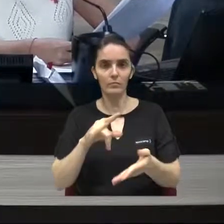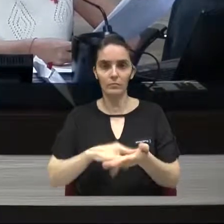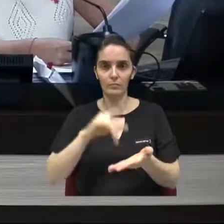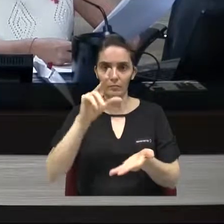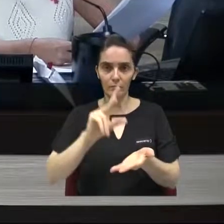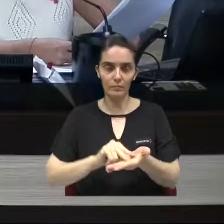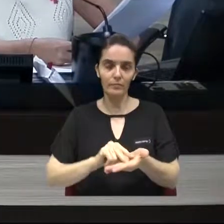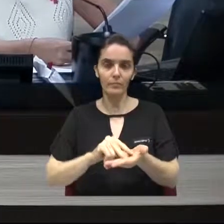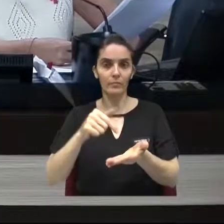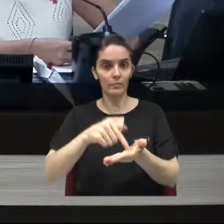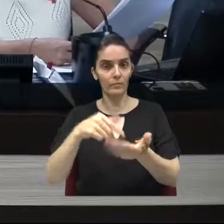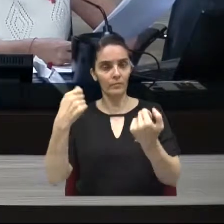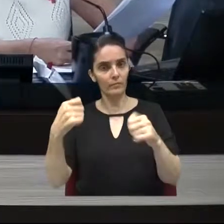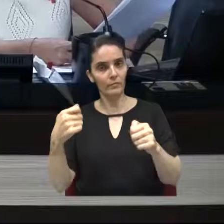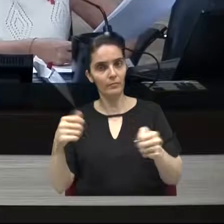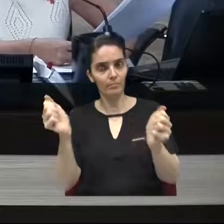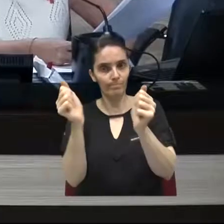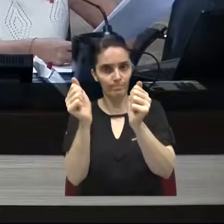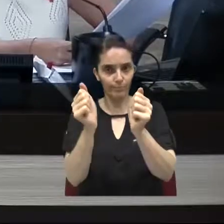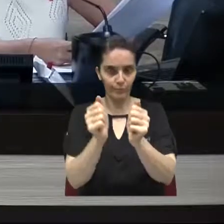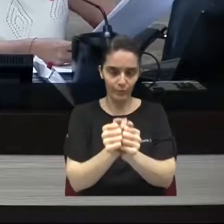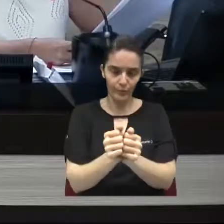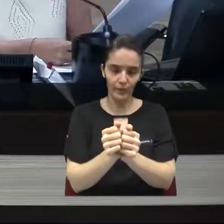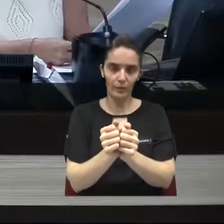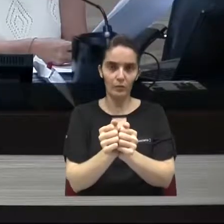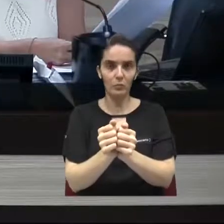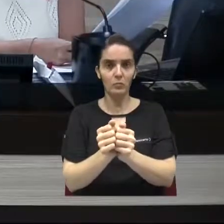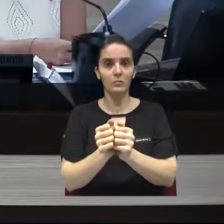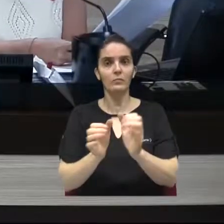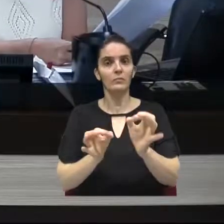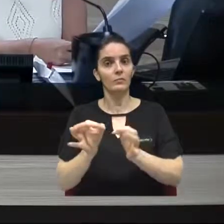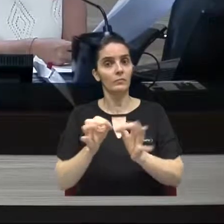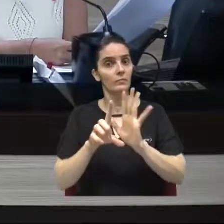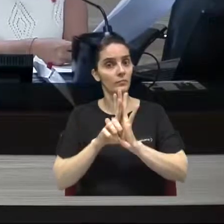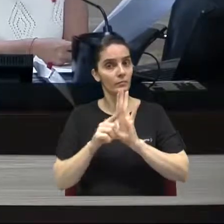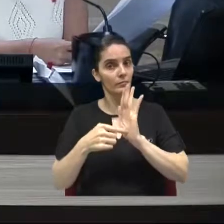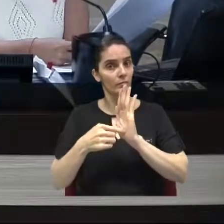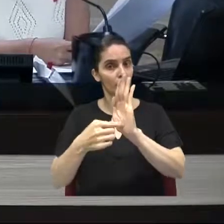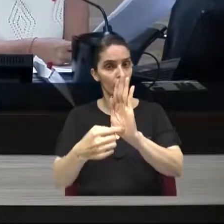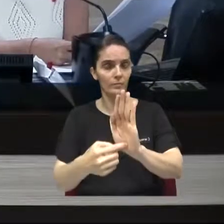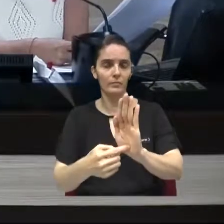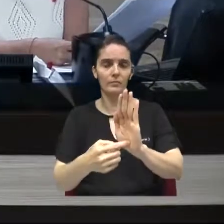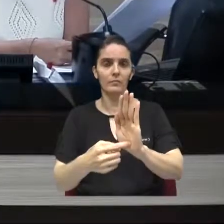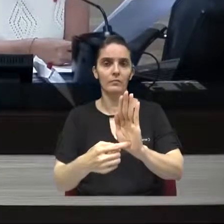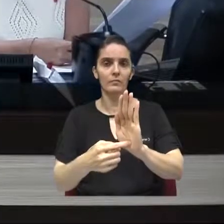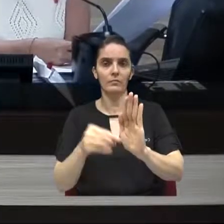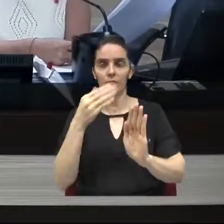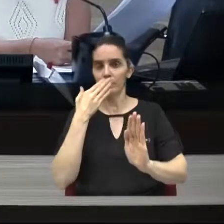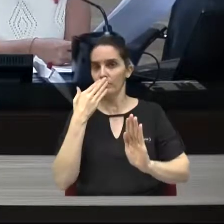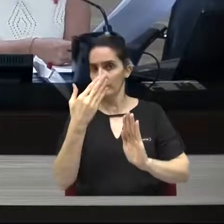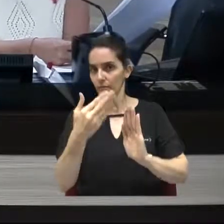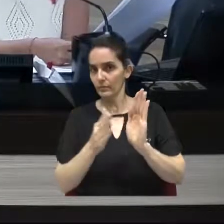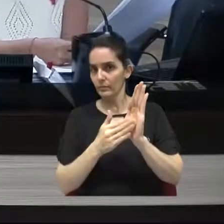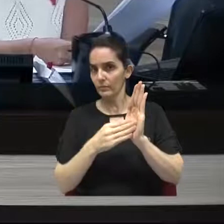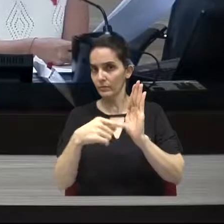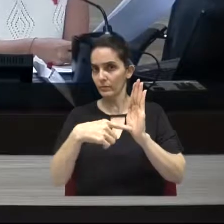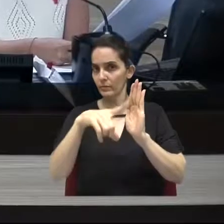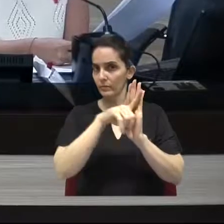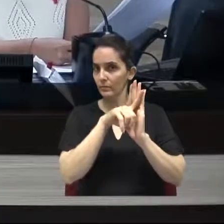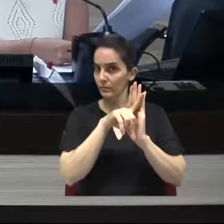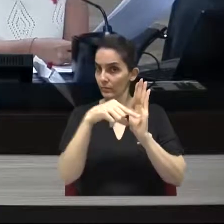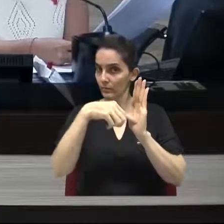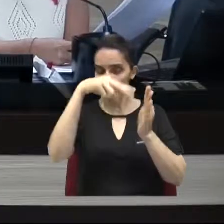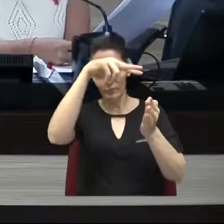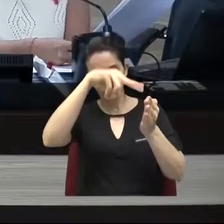documentação anexa, no sentido que a mesma faça parte integrante do projeto de lei ora apresentado. Solicitamos que a presente proposta de lei